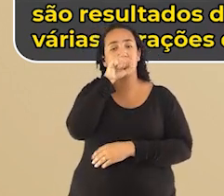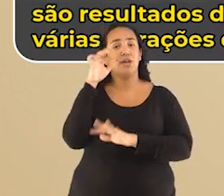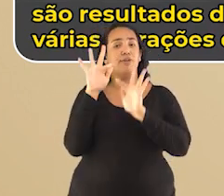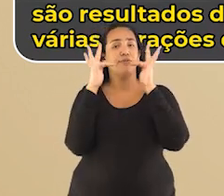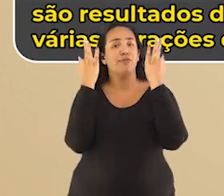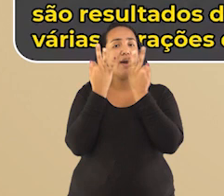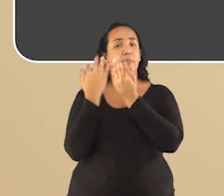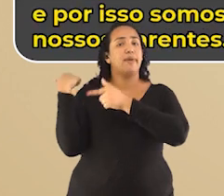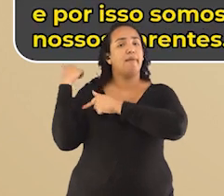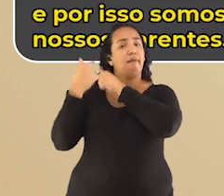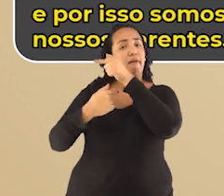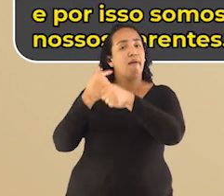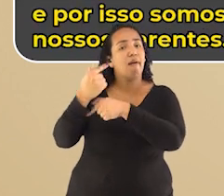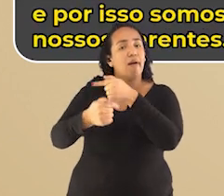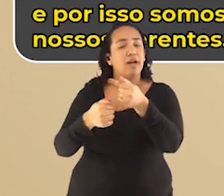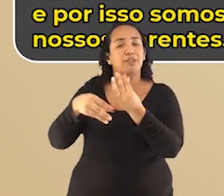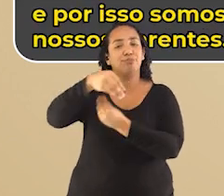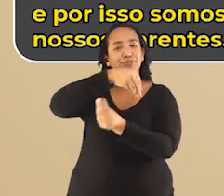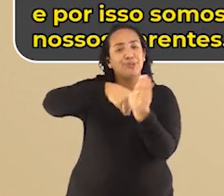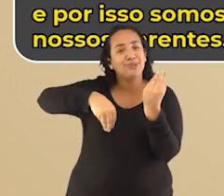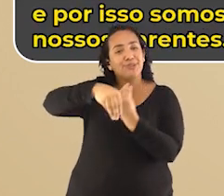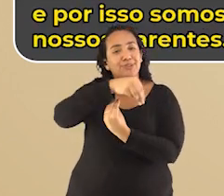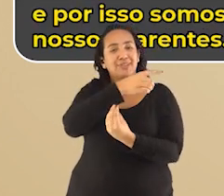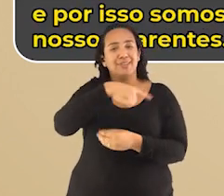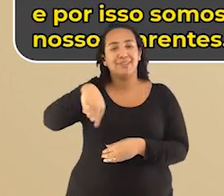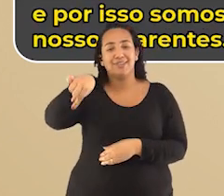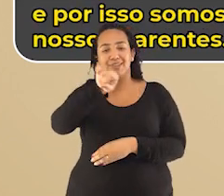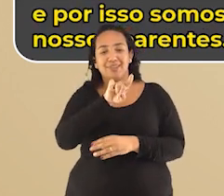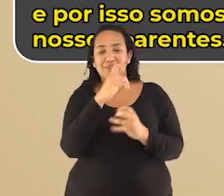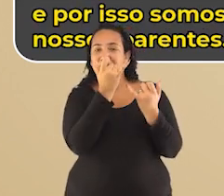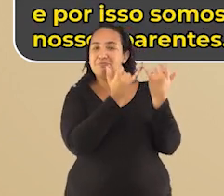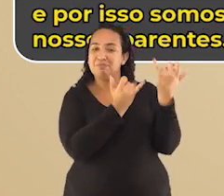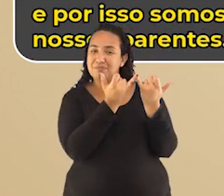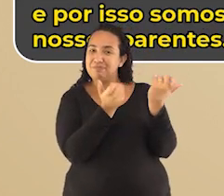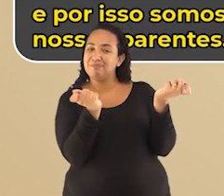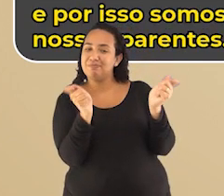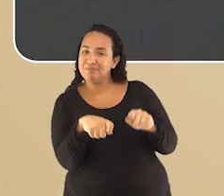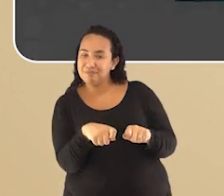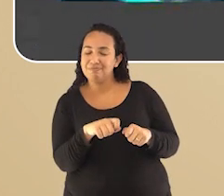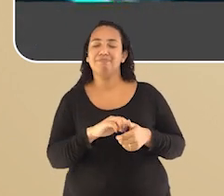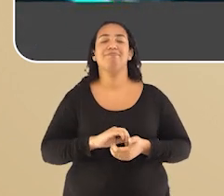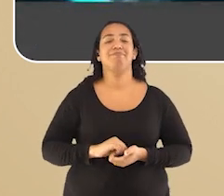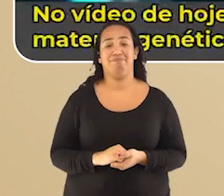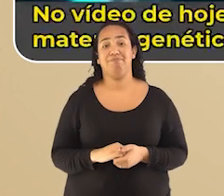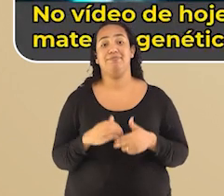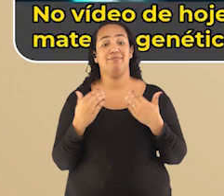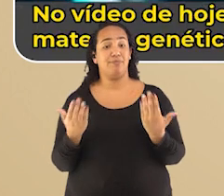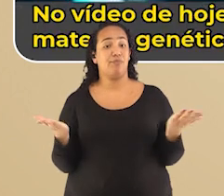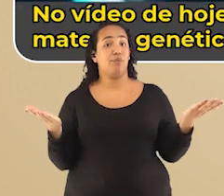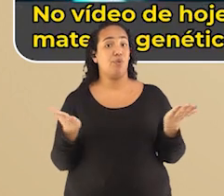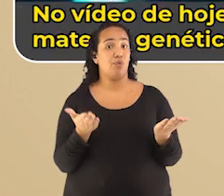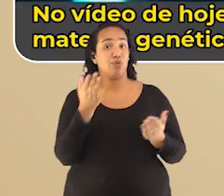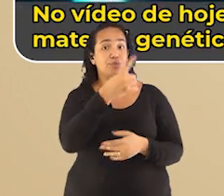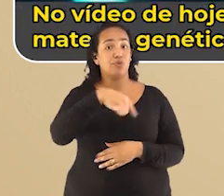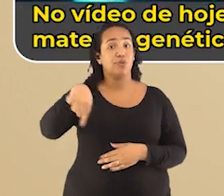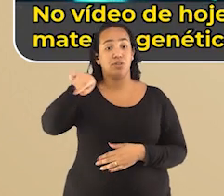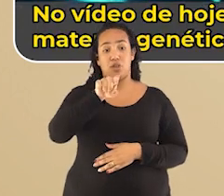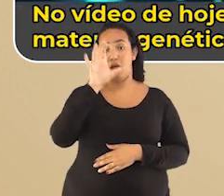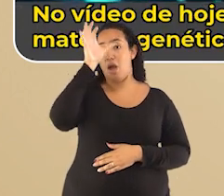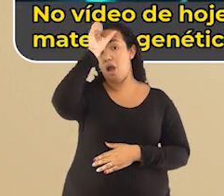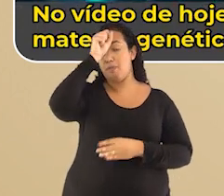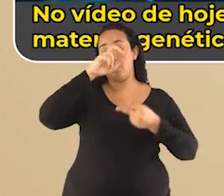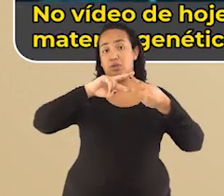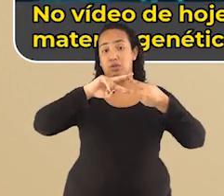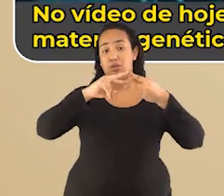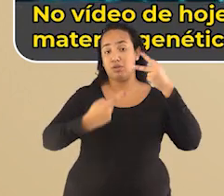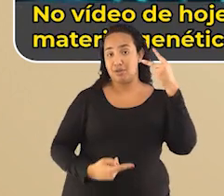várias gerações da nossa família e por isso somos tão parecidos com os nossos parentes. No vídeo de hoje, vimos que o DNA